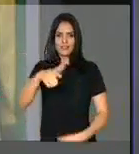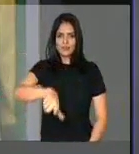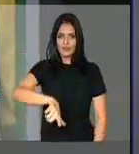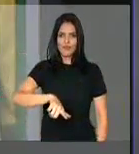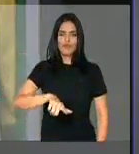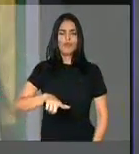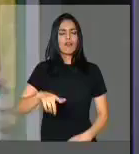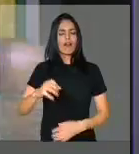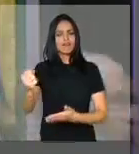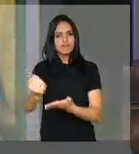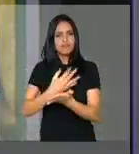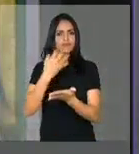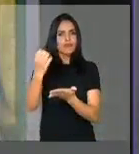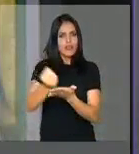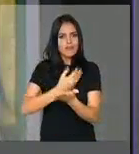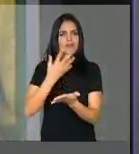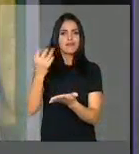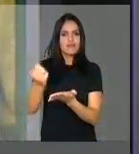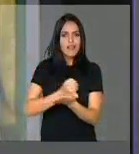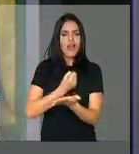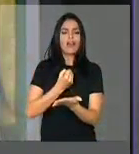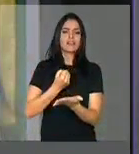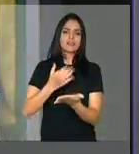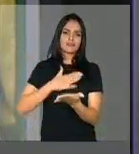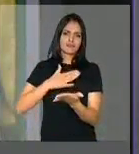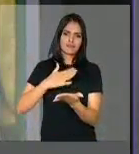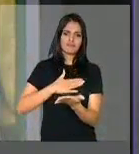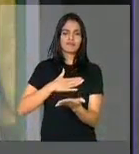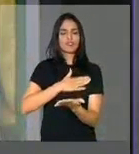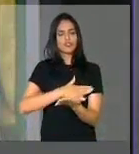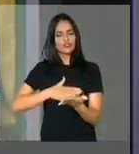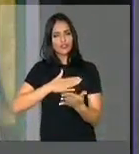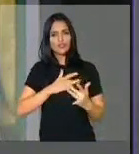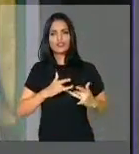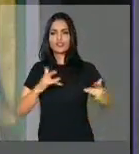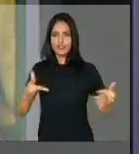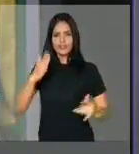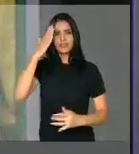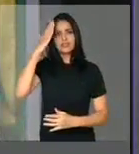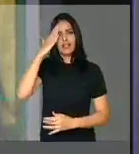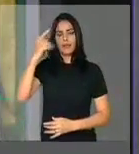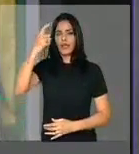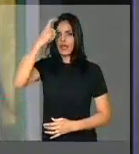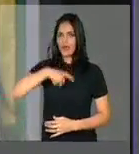vez as manifestações que eu tenho recebido de solidariedade e reconhecimento. Muito obrigado. Vossa Excelência.